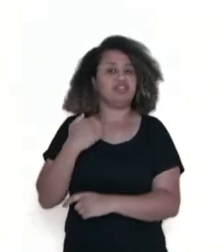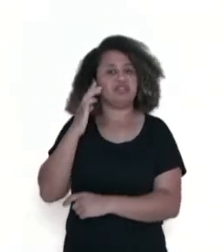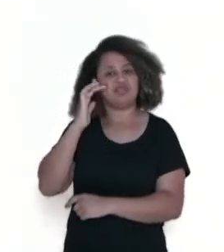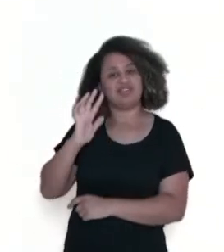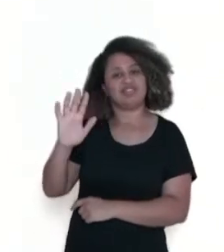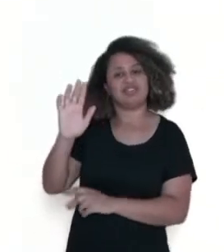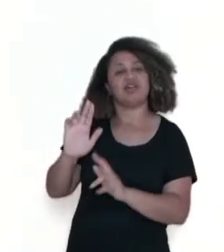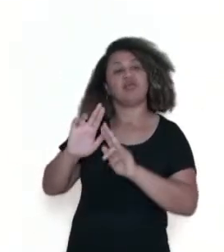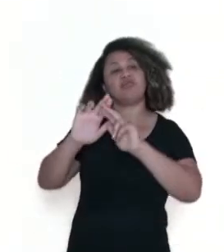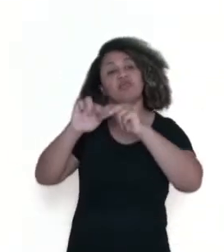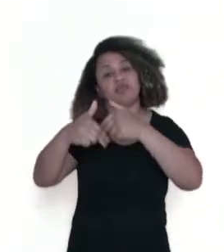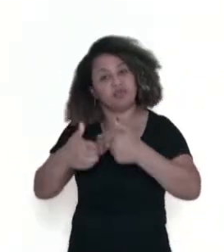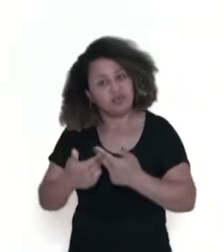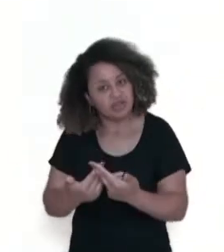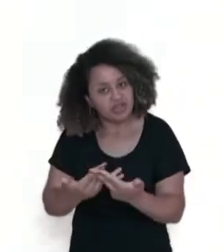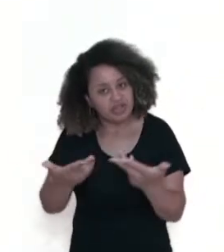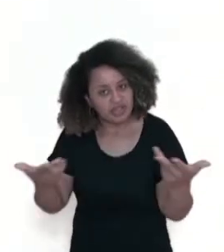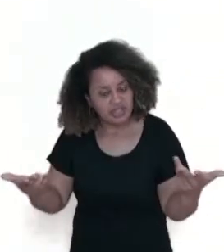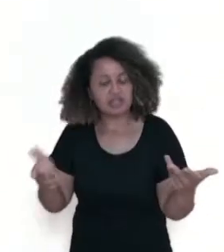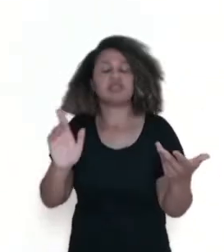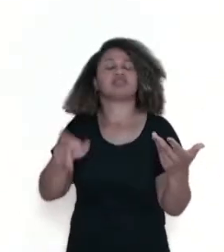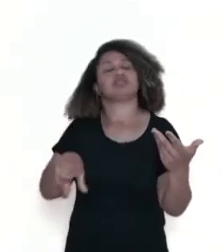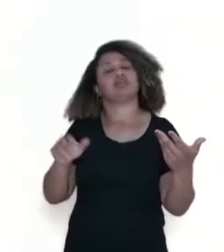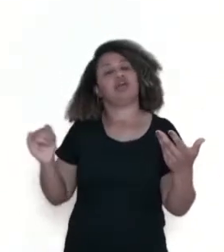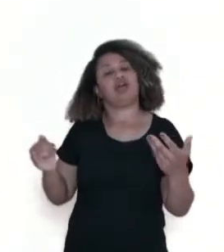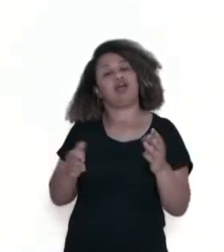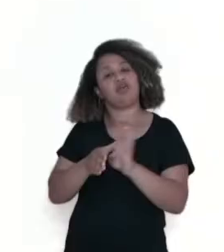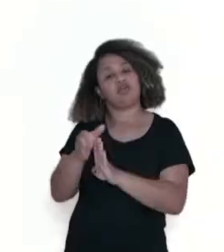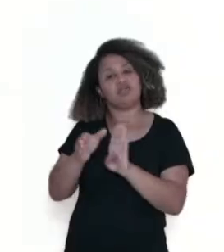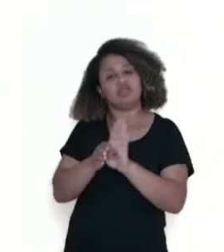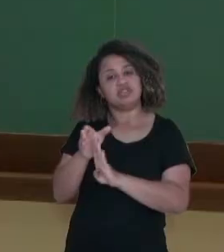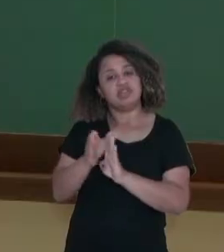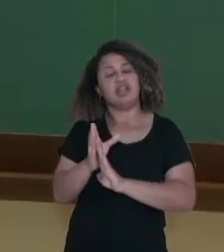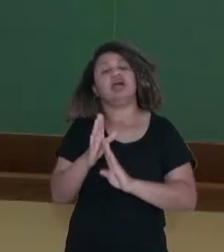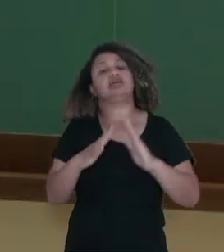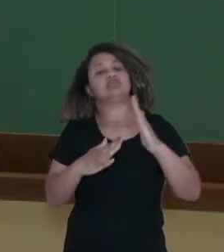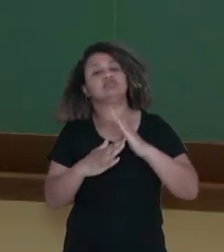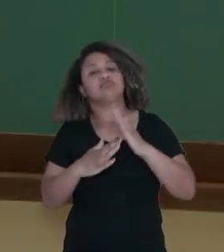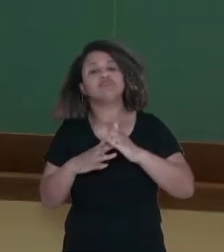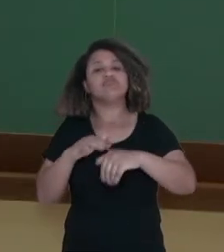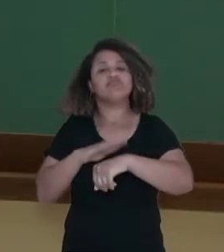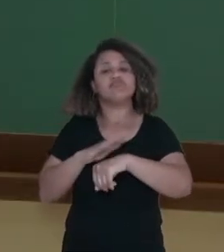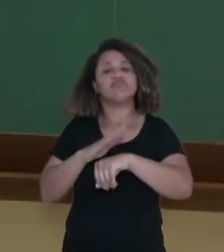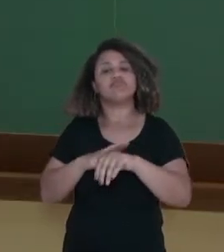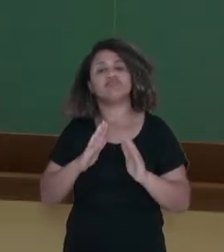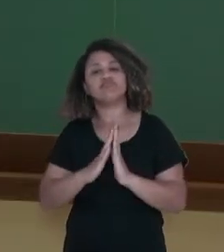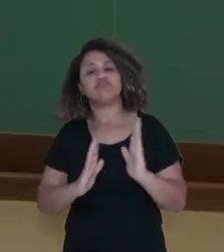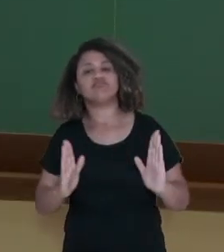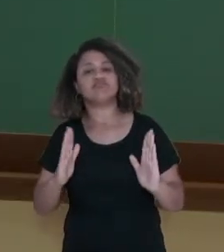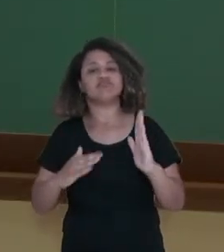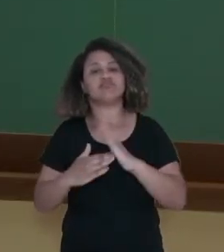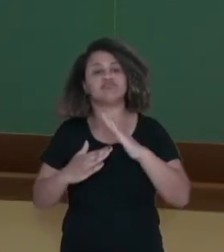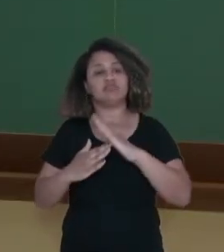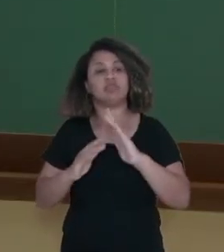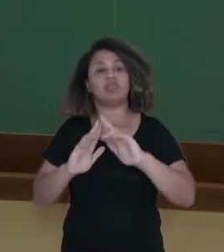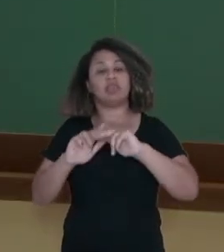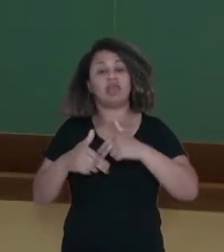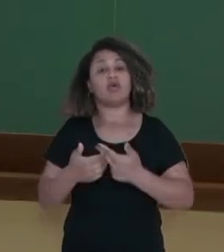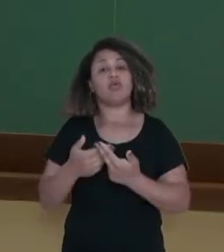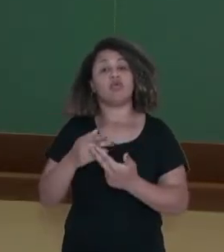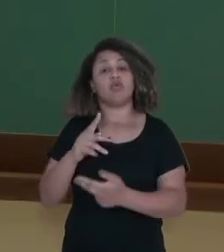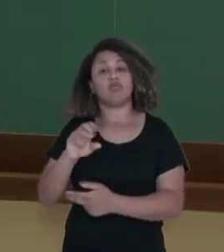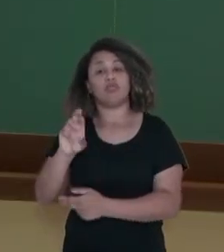limites recomendados de utilização dessas tecnologias não param de ser revistos. Então aqui, esse por isso, ele introduziu